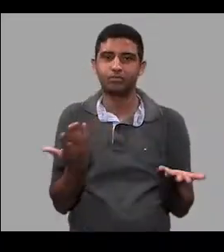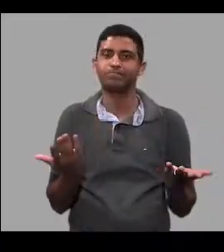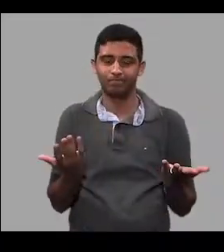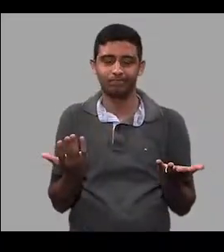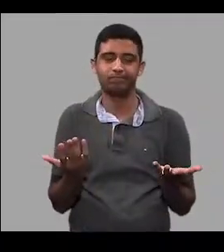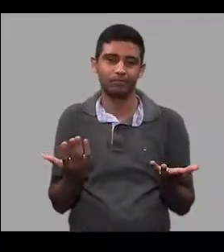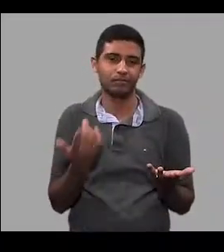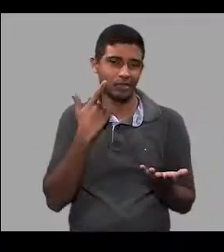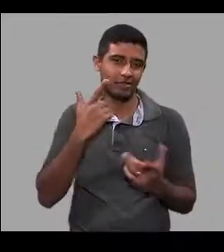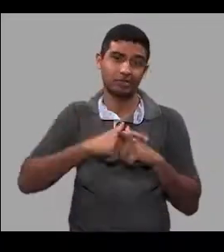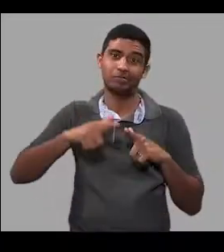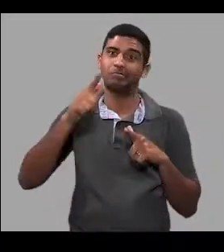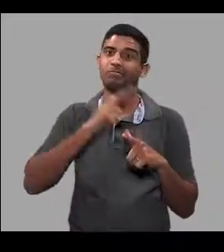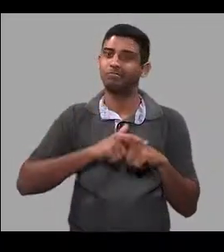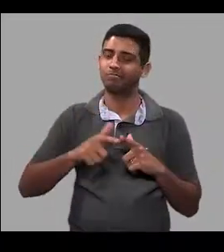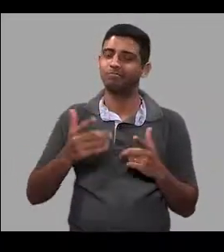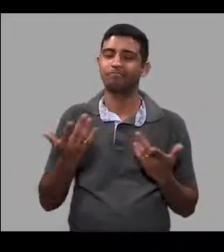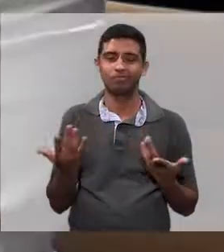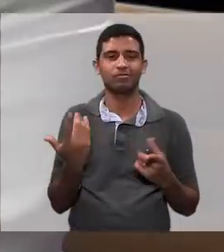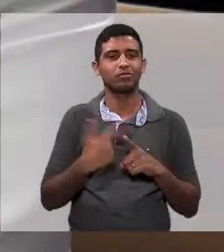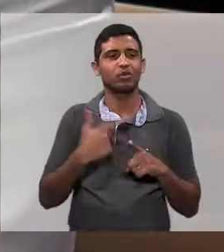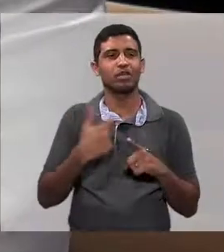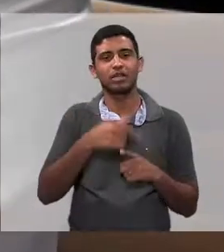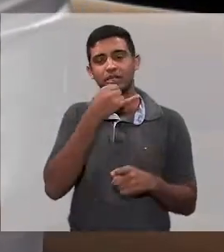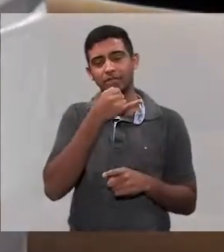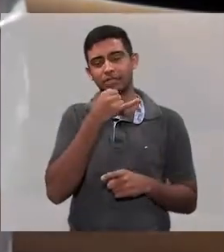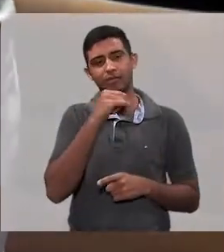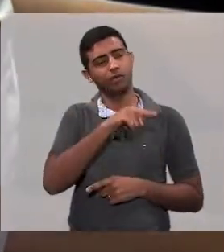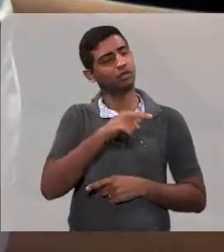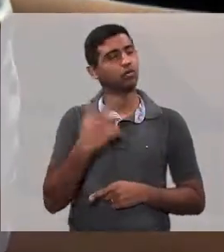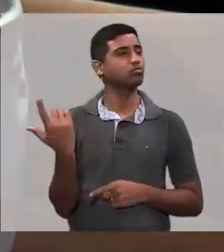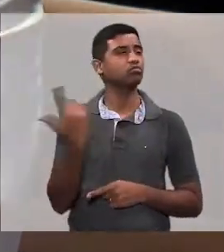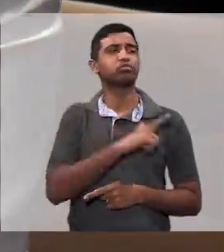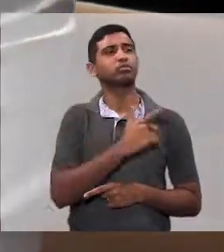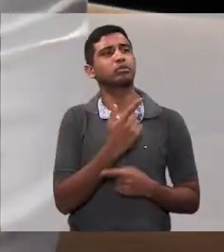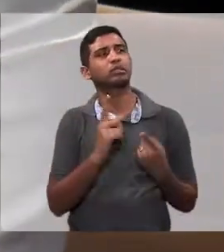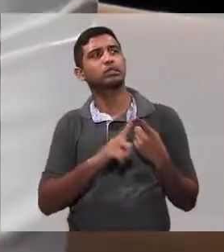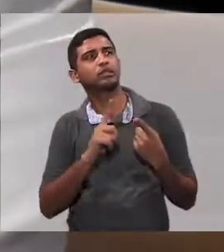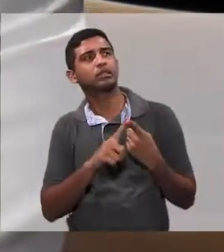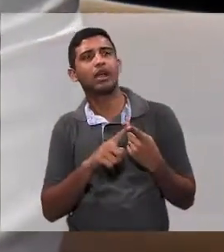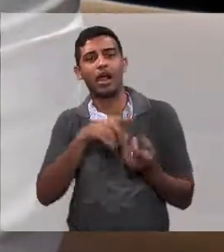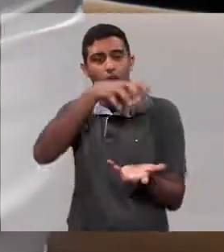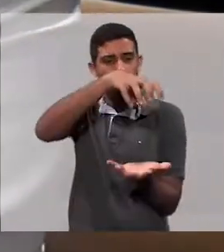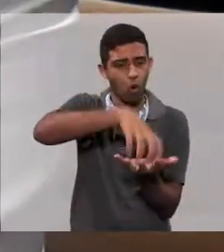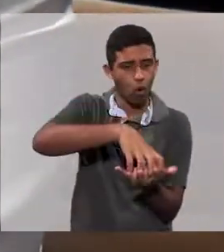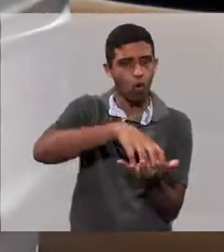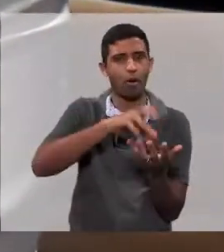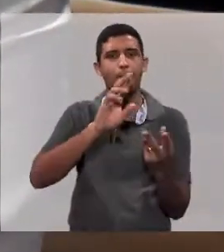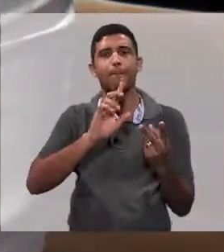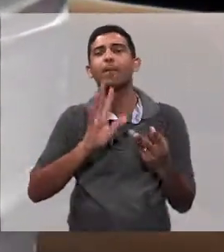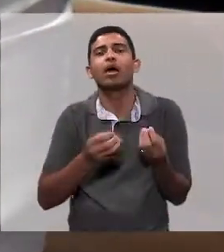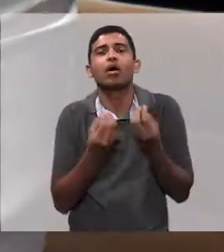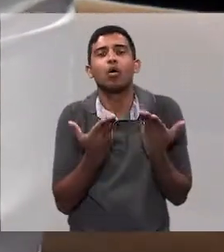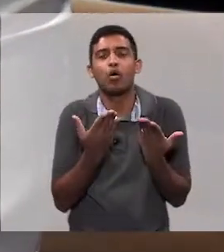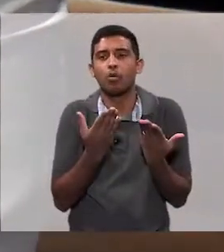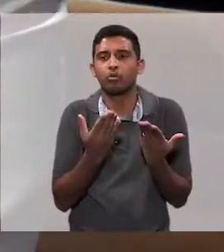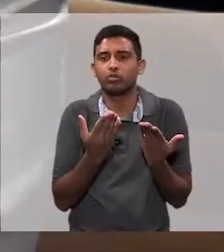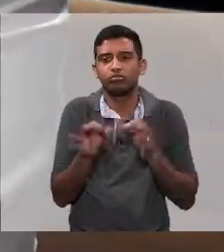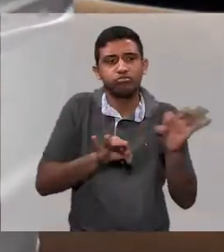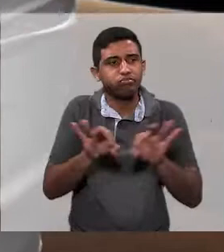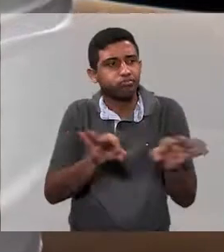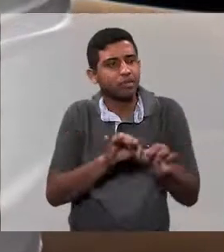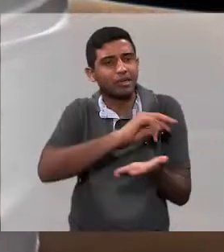enfim. Esse é o grande problema, né? Porque não adianta você ter só a instituição e você não ter como exatamente, se